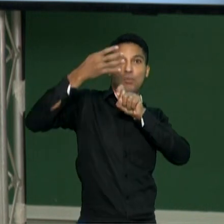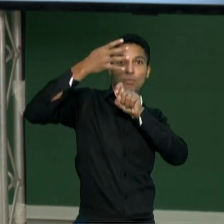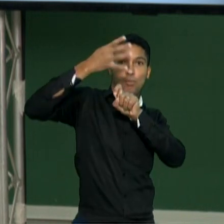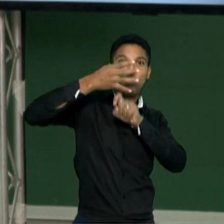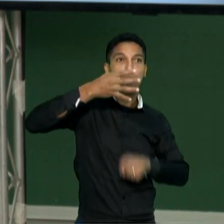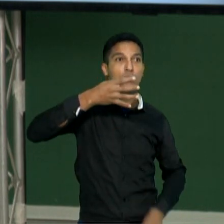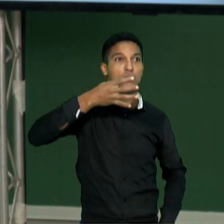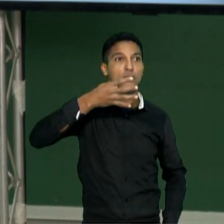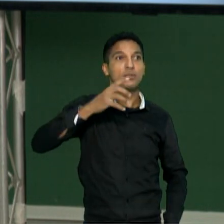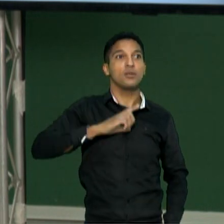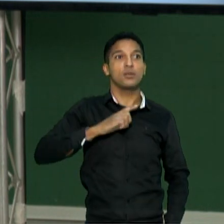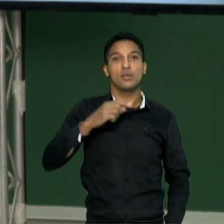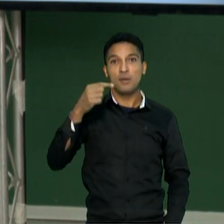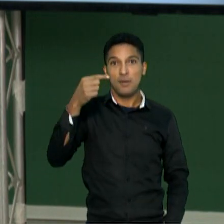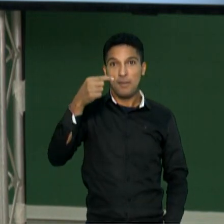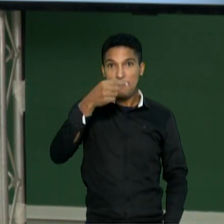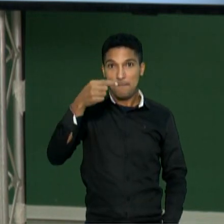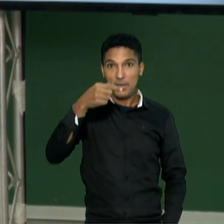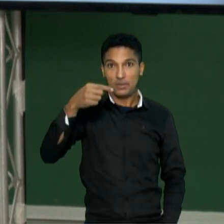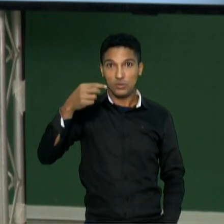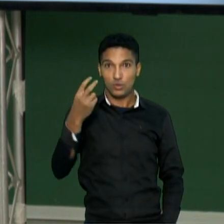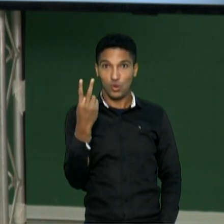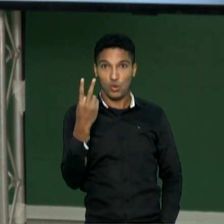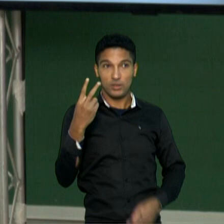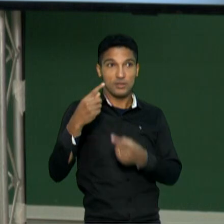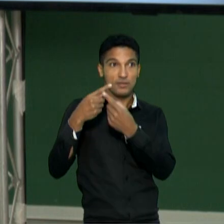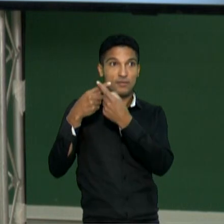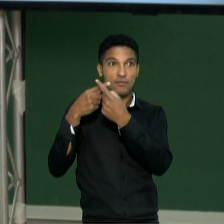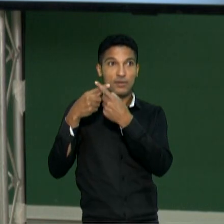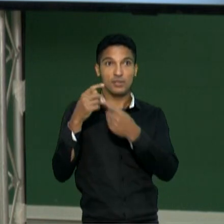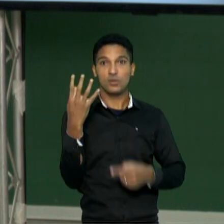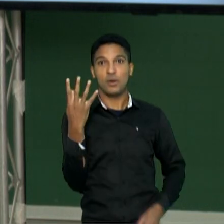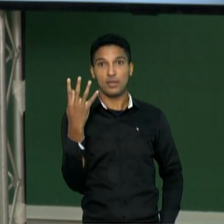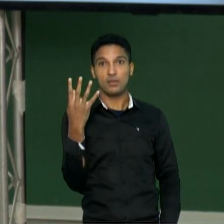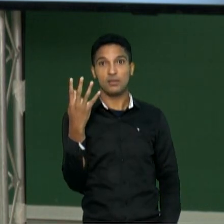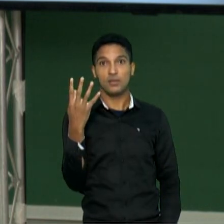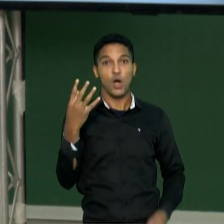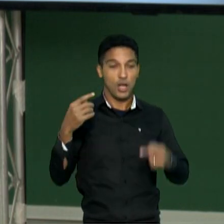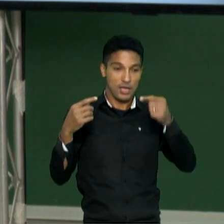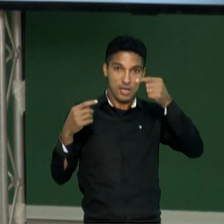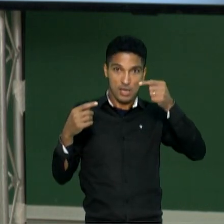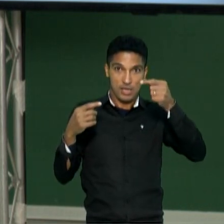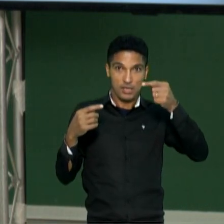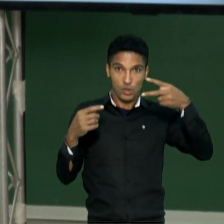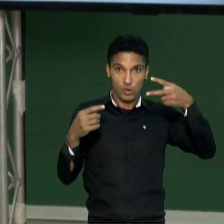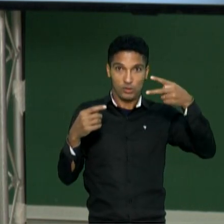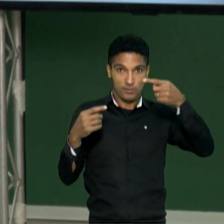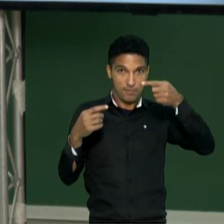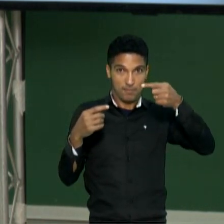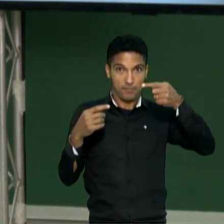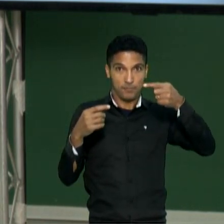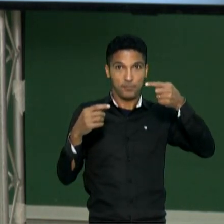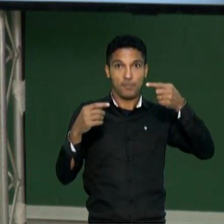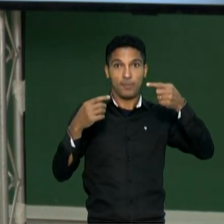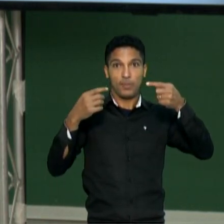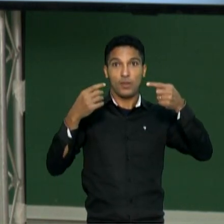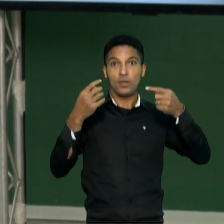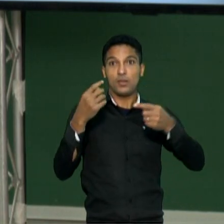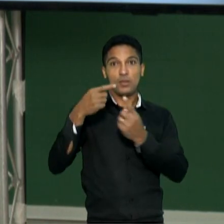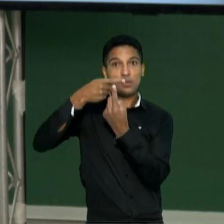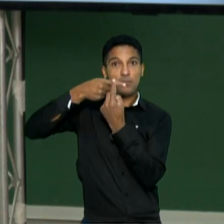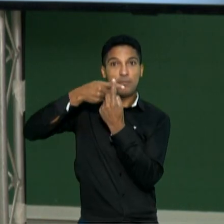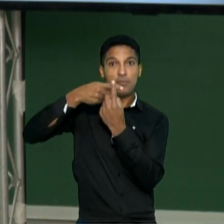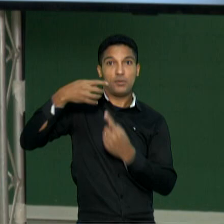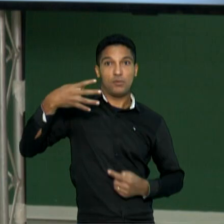menos 2 vezes 4. Nesse caso, 2 está negativo, 4 é positivo. Regrinha de sinal, esse resultado desse produto vai